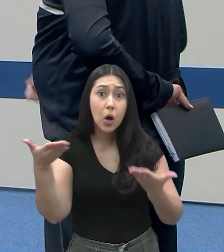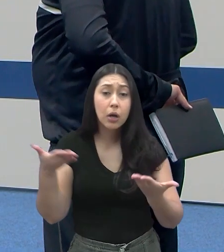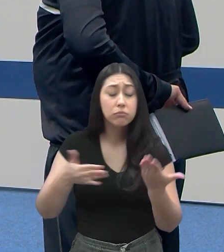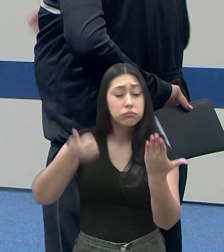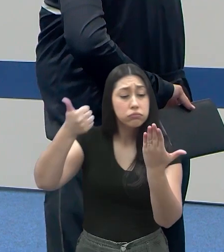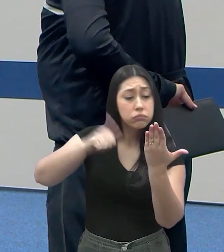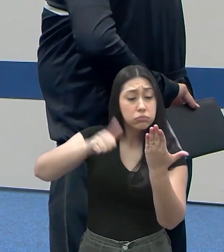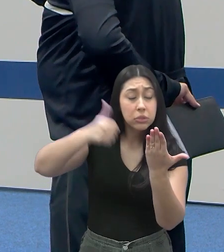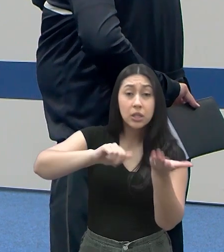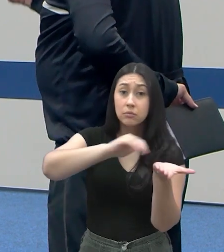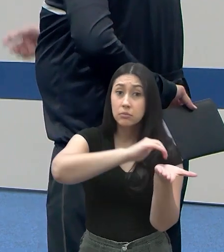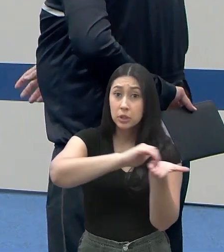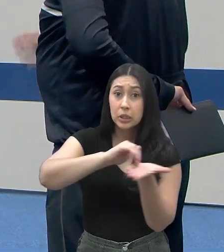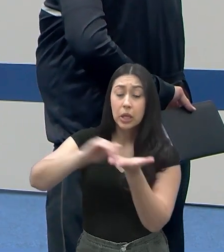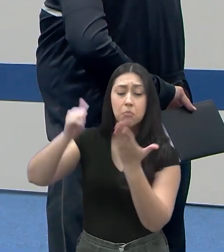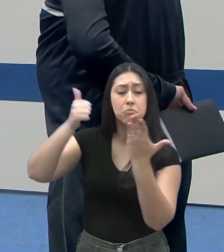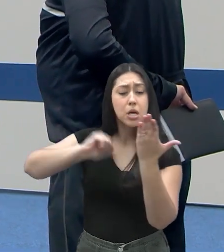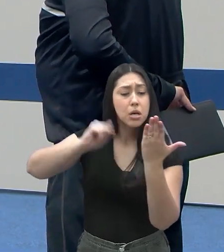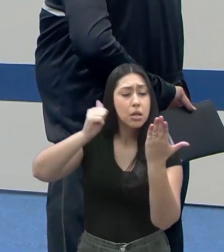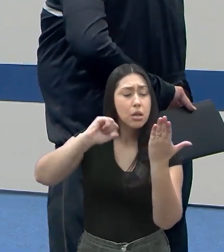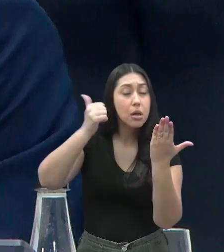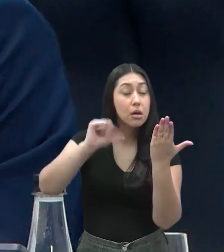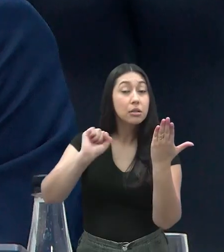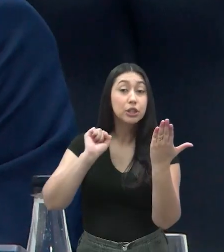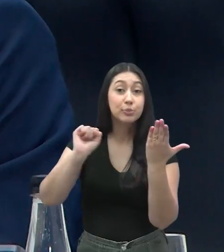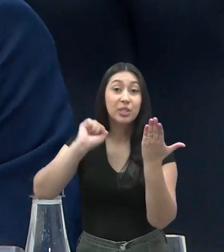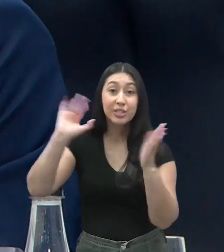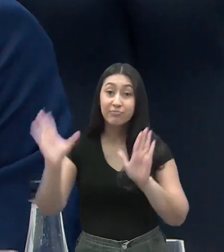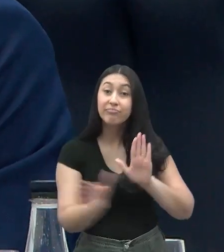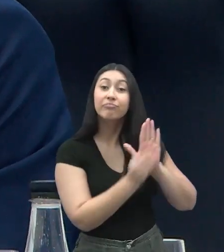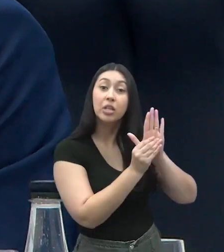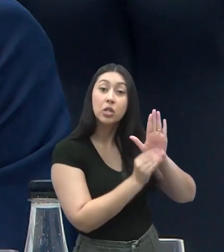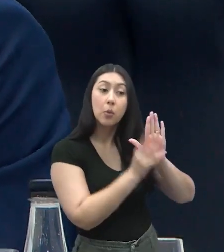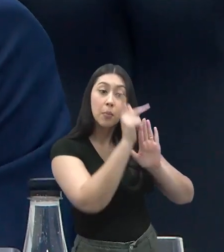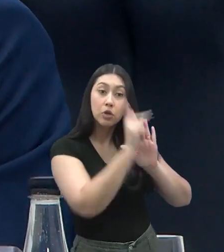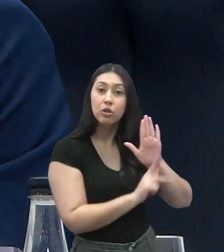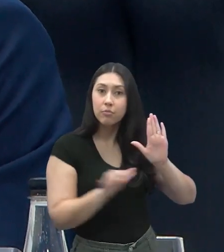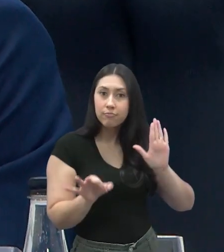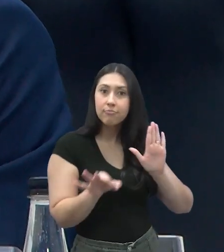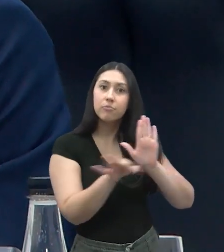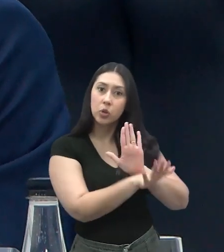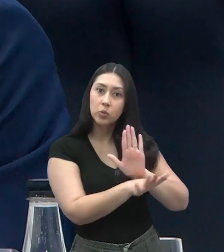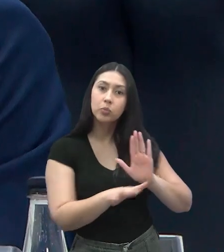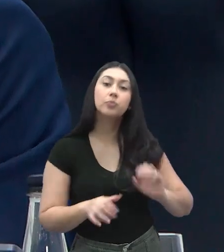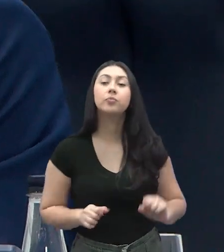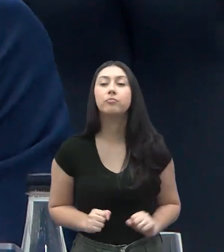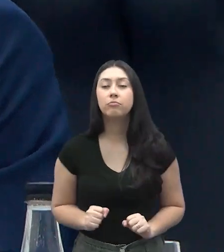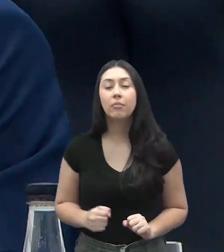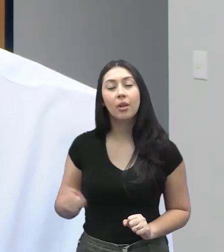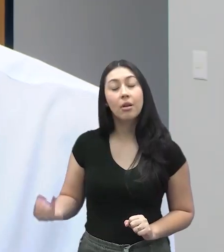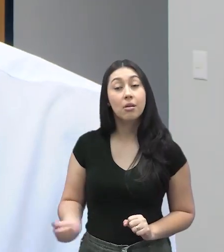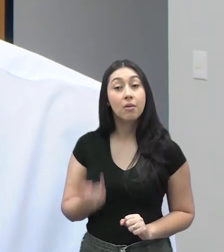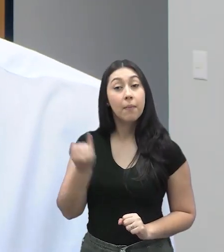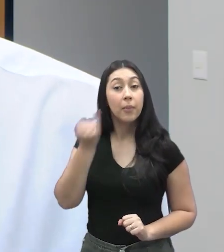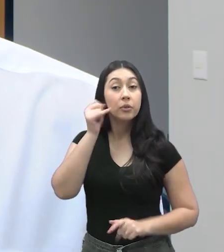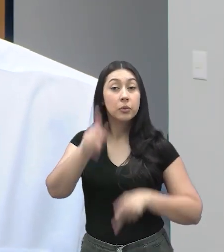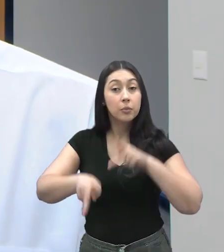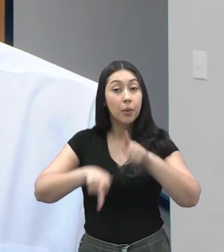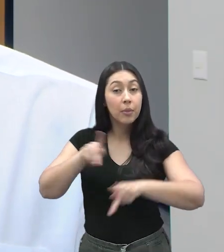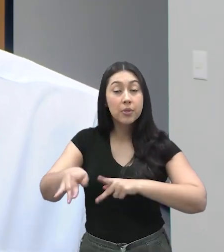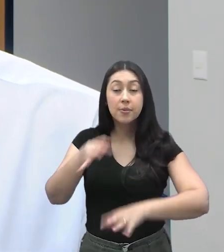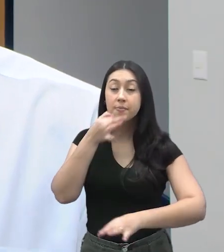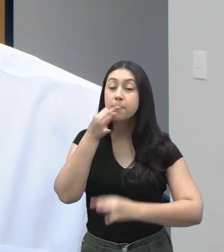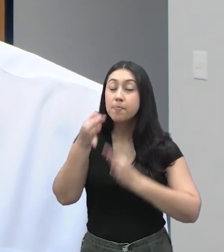serão analisadas pelas secretarias responsáveis e podem ser incluídas no projeto final da LDO. É importante que